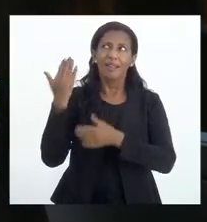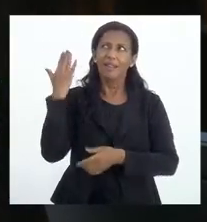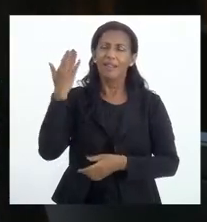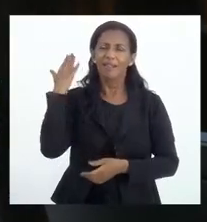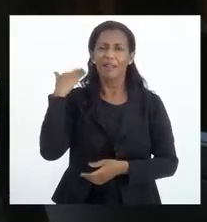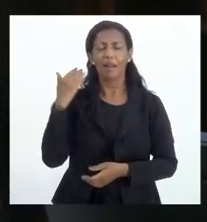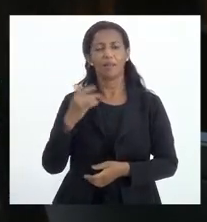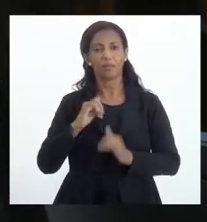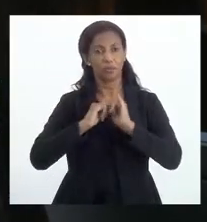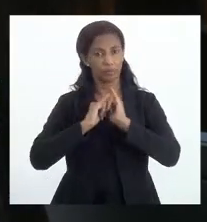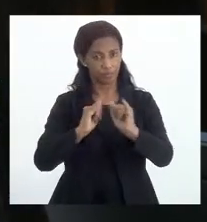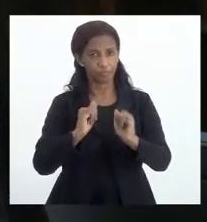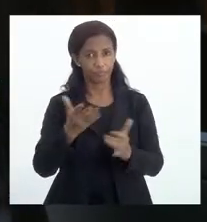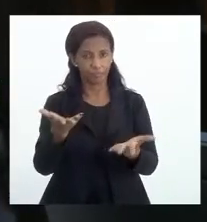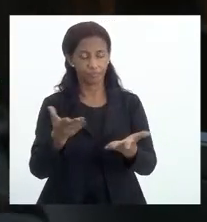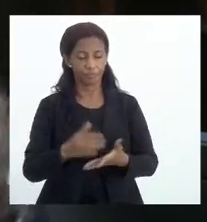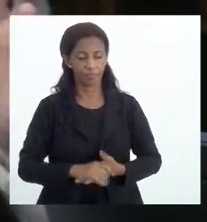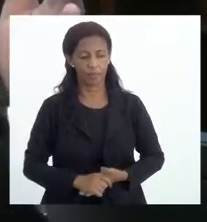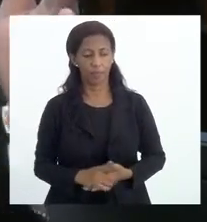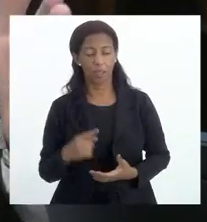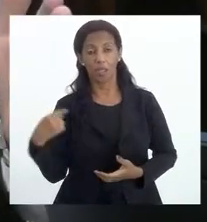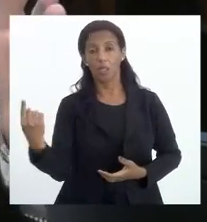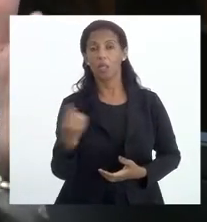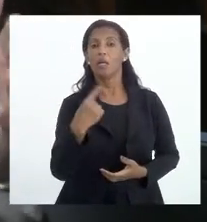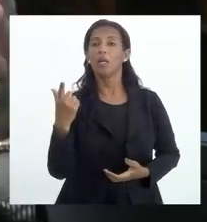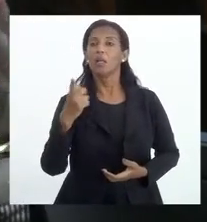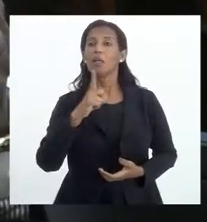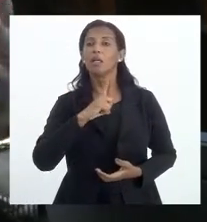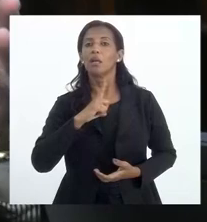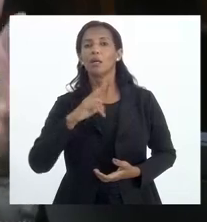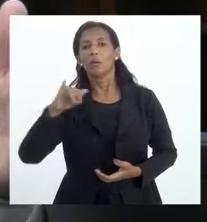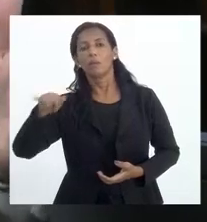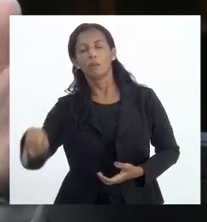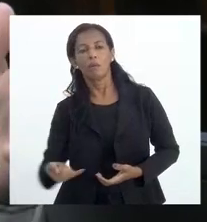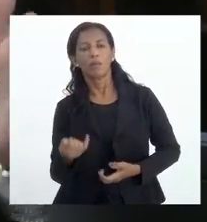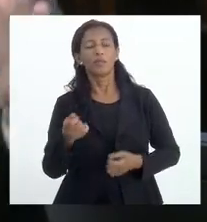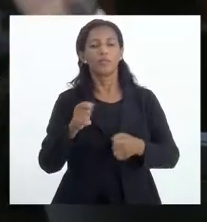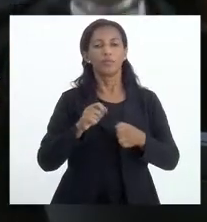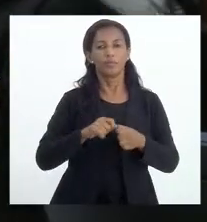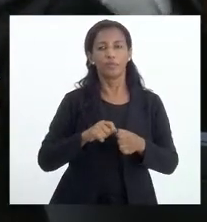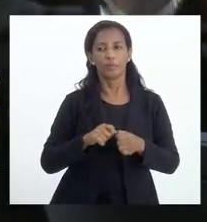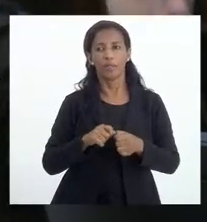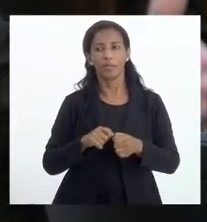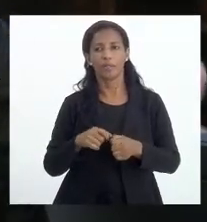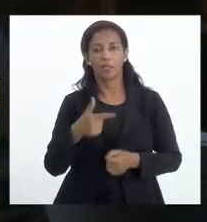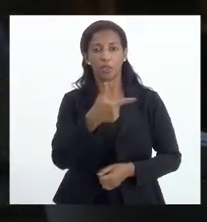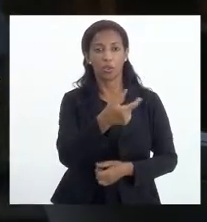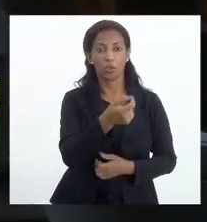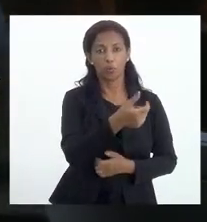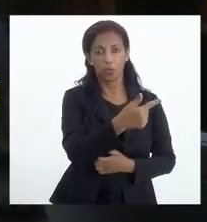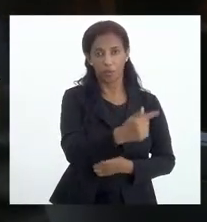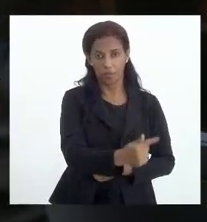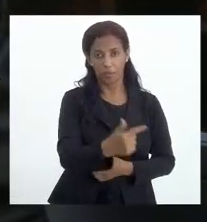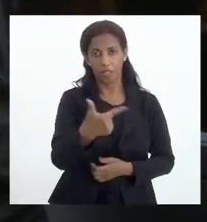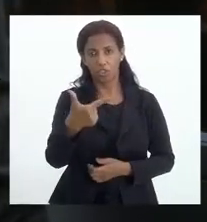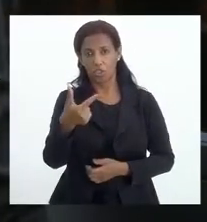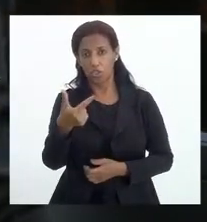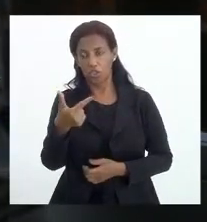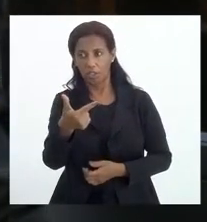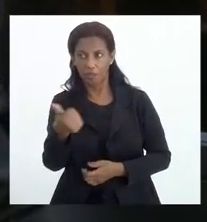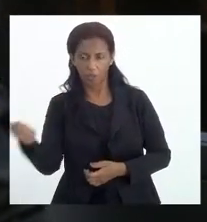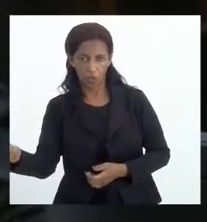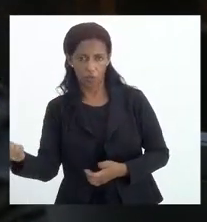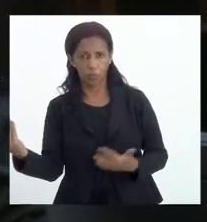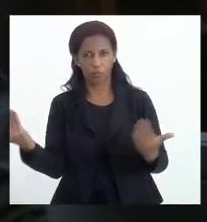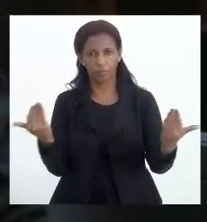havia dito que nós tínhamos a possibilidade de fazer entre 2017 e